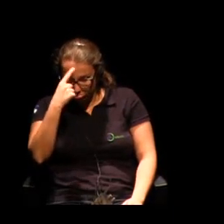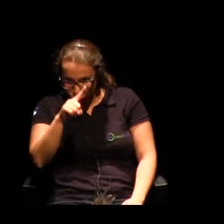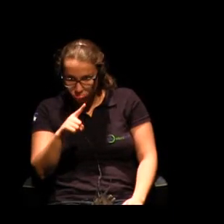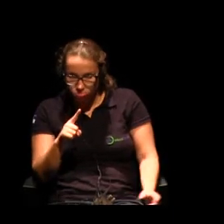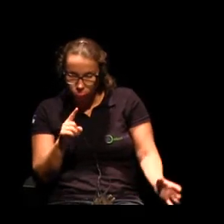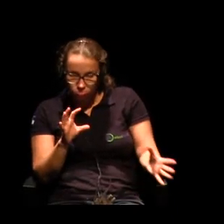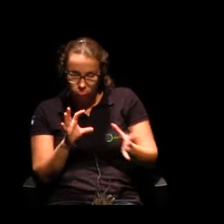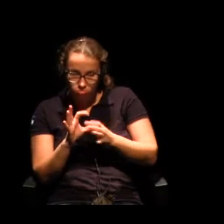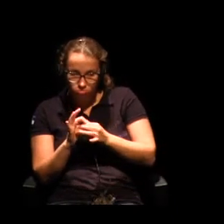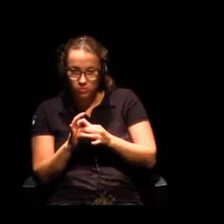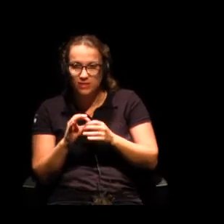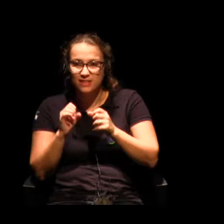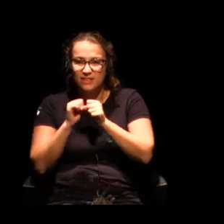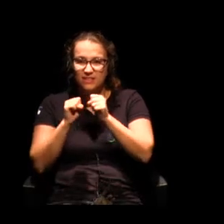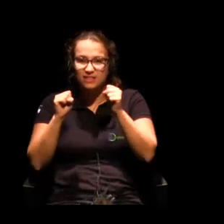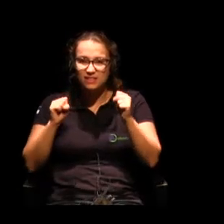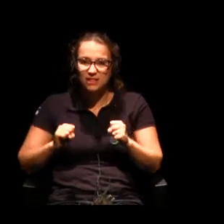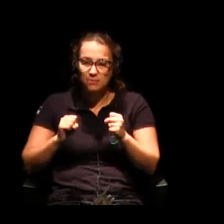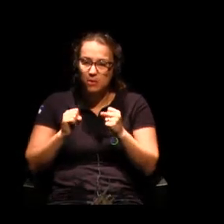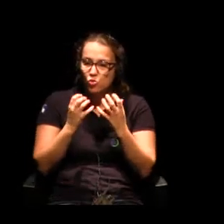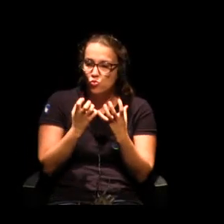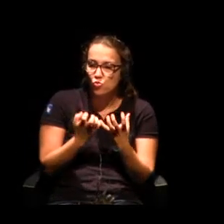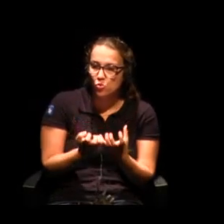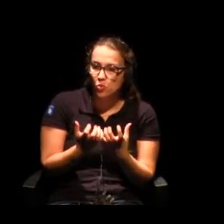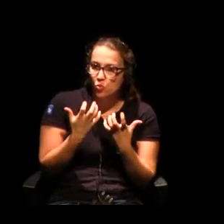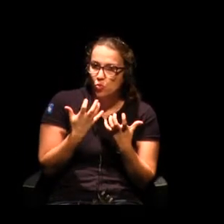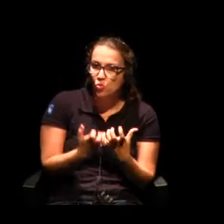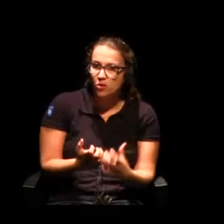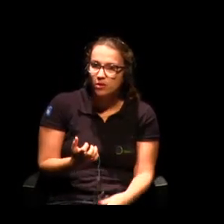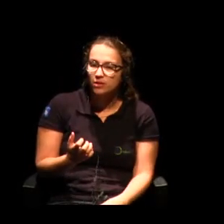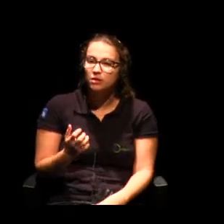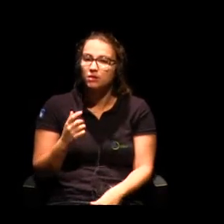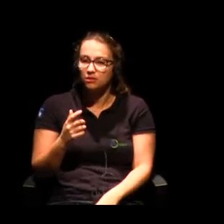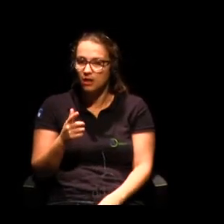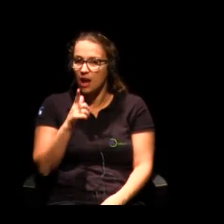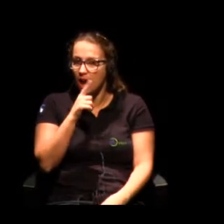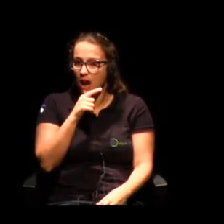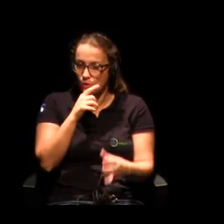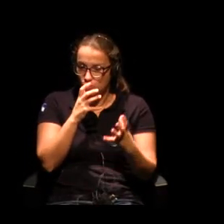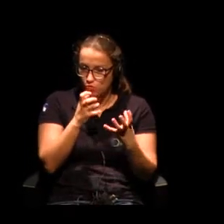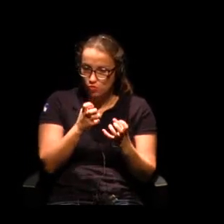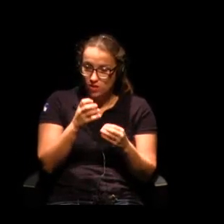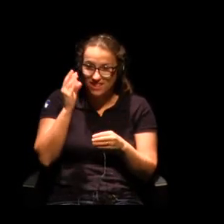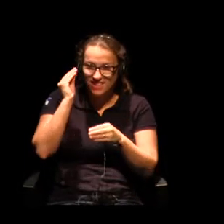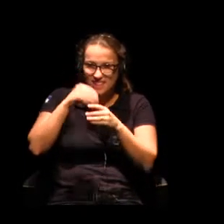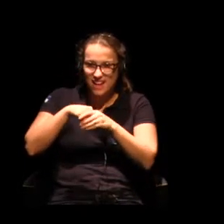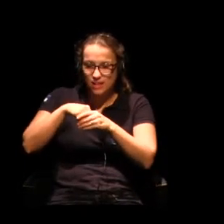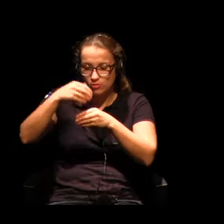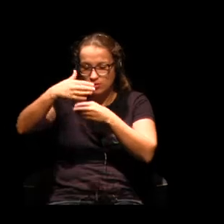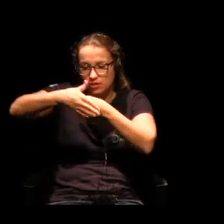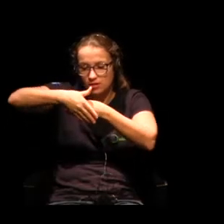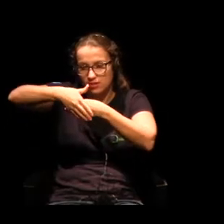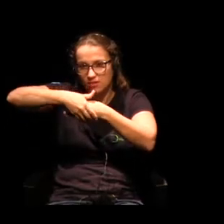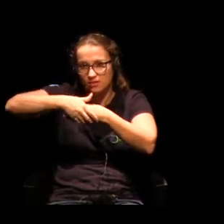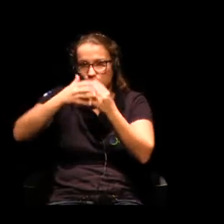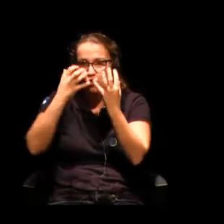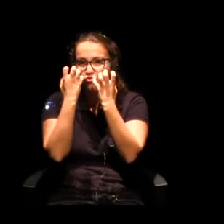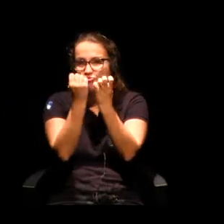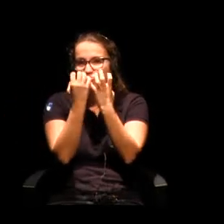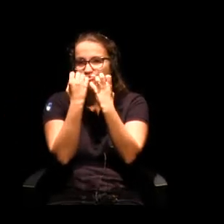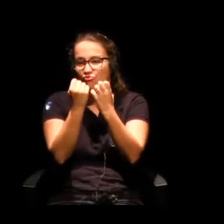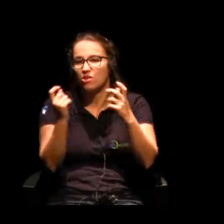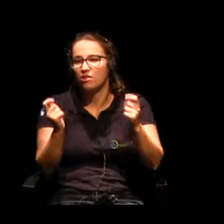Zip Grow, e integramos, ele é um sistema hidropônico e a irrigação foi colocada